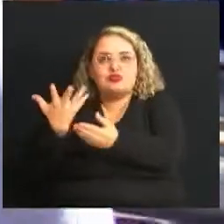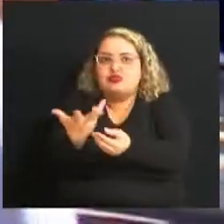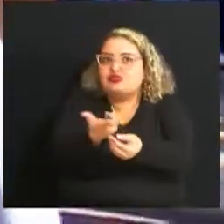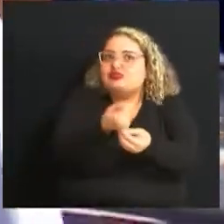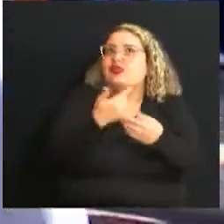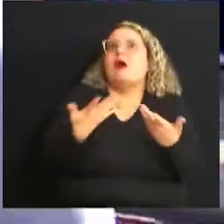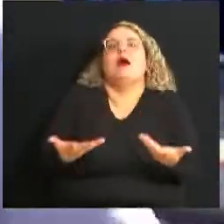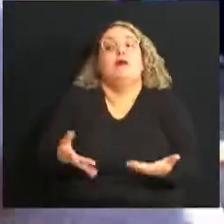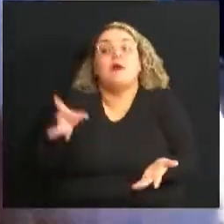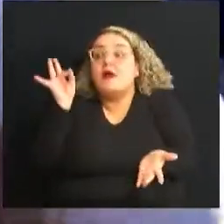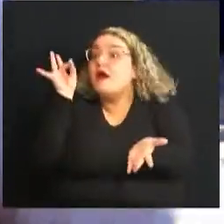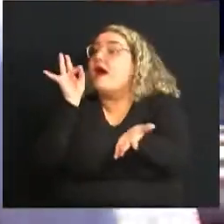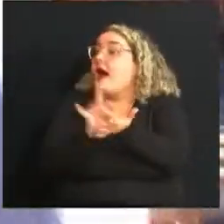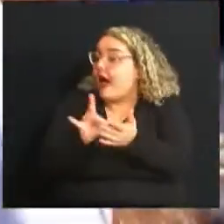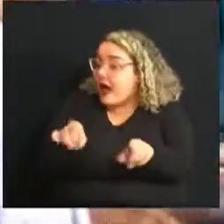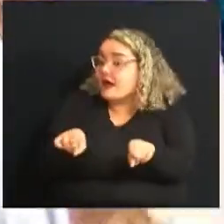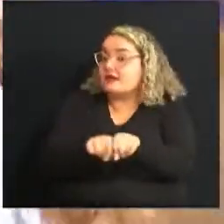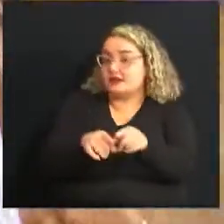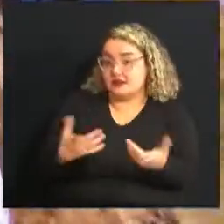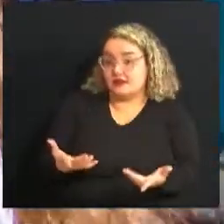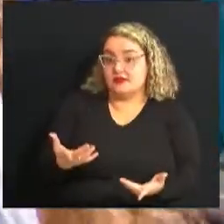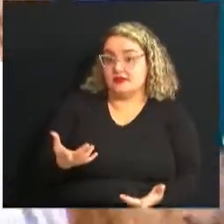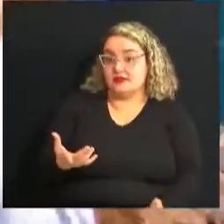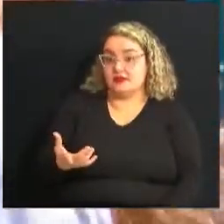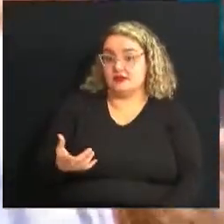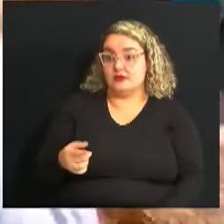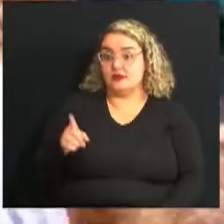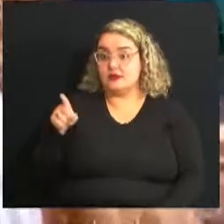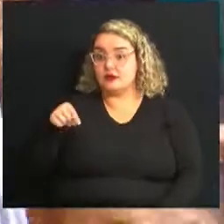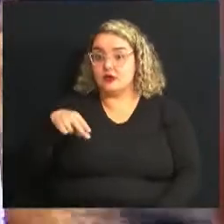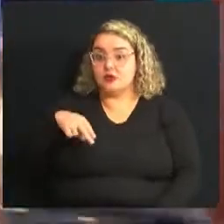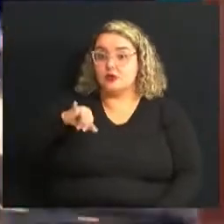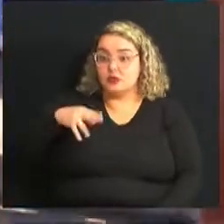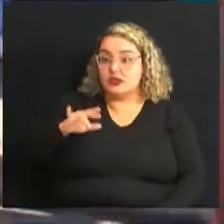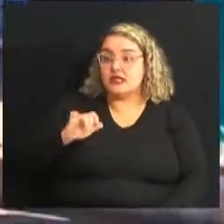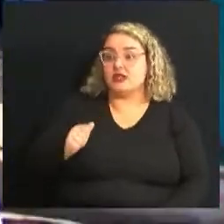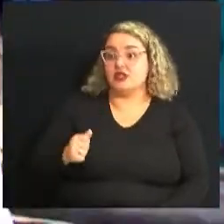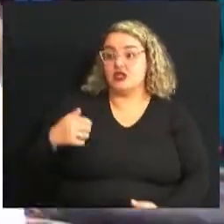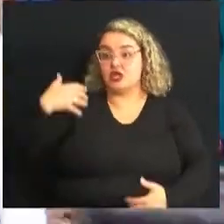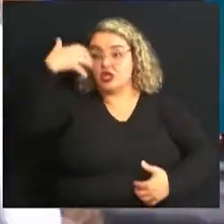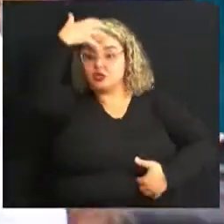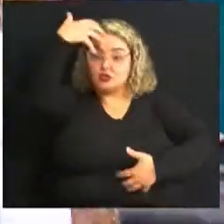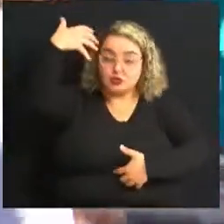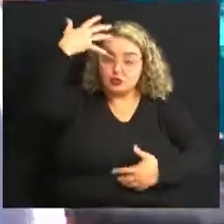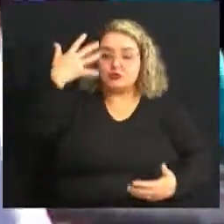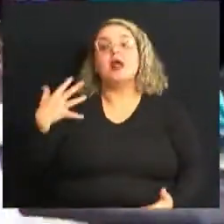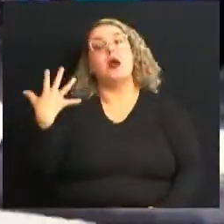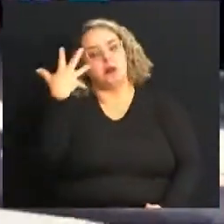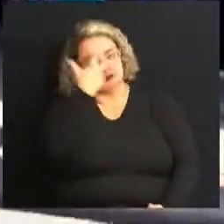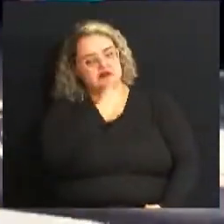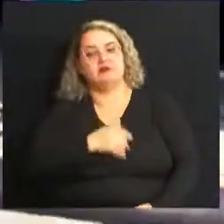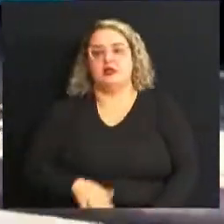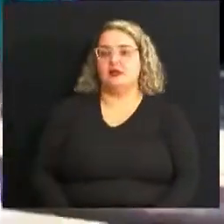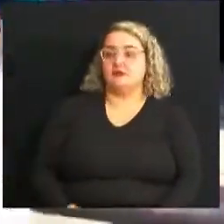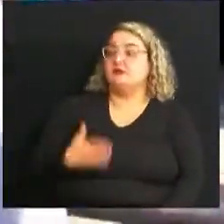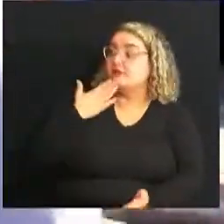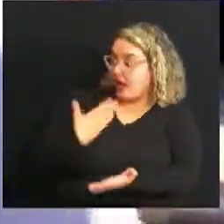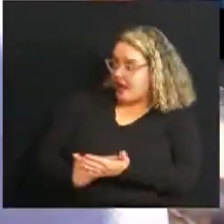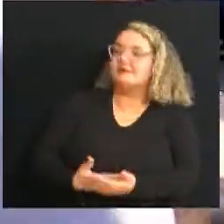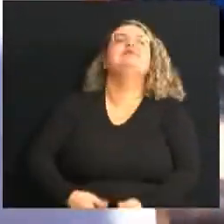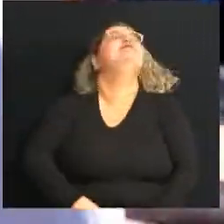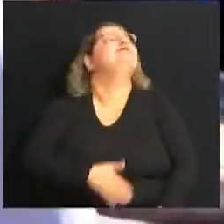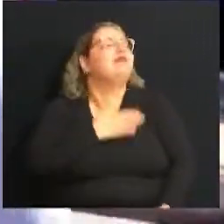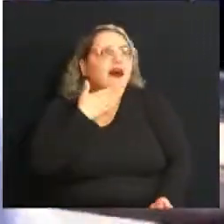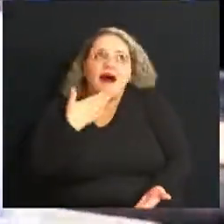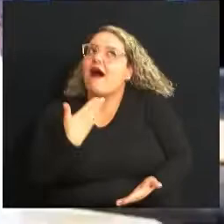Muito real também. Que nem aquele ali do ninja ali, do gorila. Tá muito bonito. Me surpreendeu? Muito, muito.